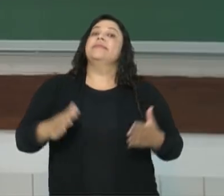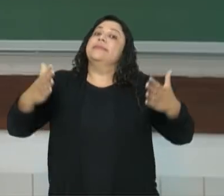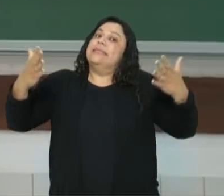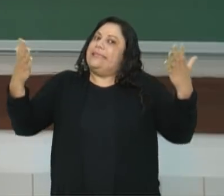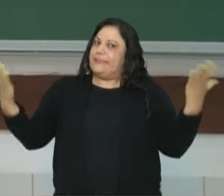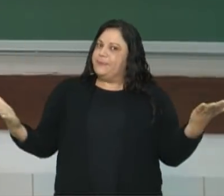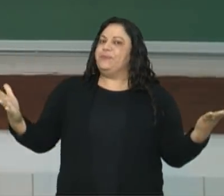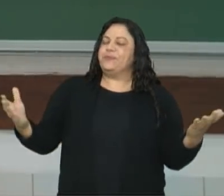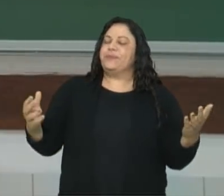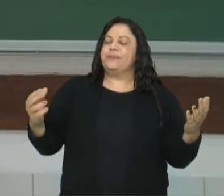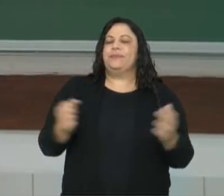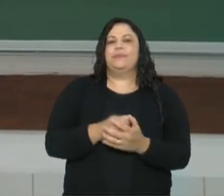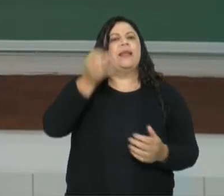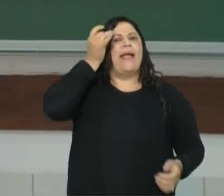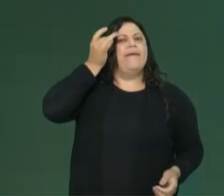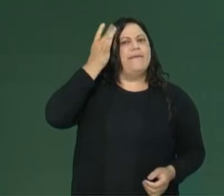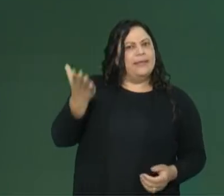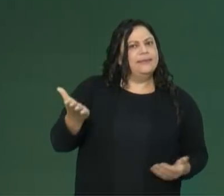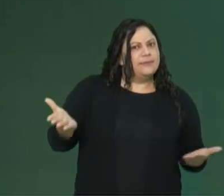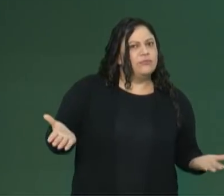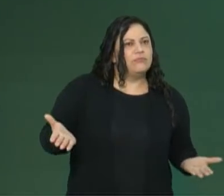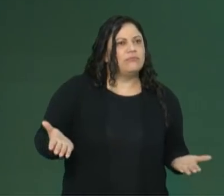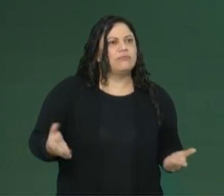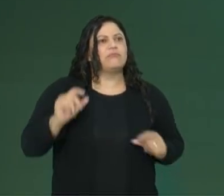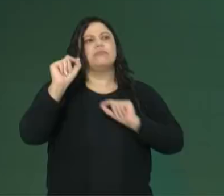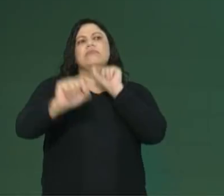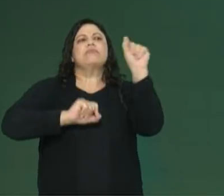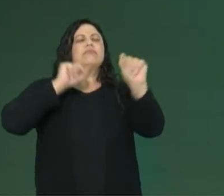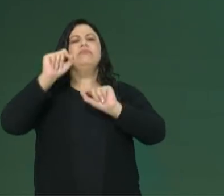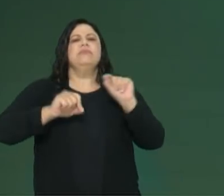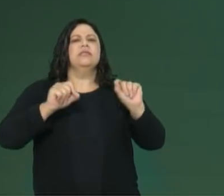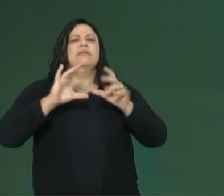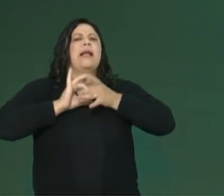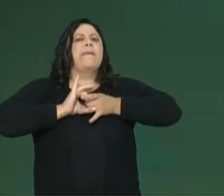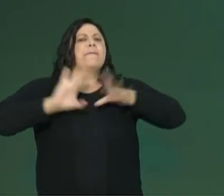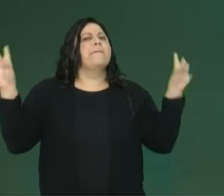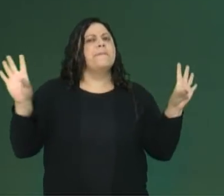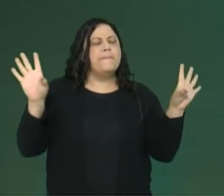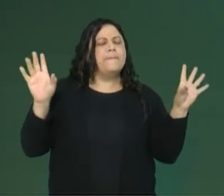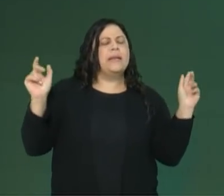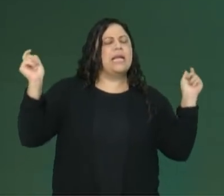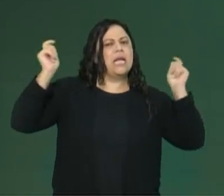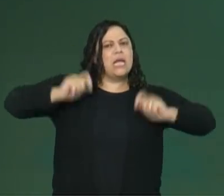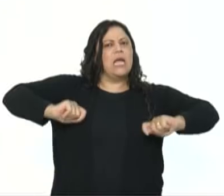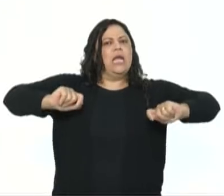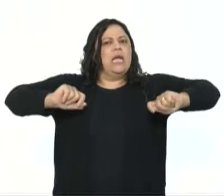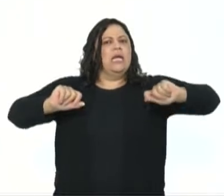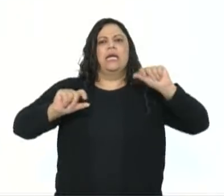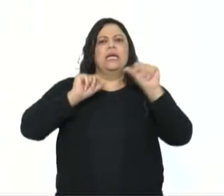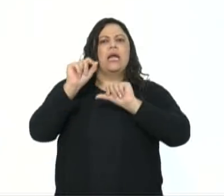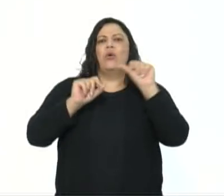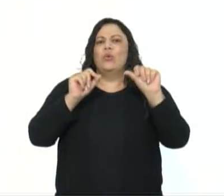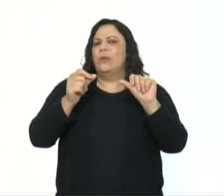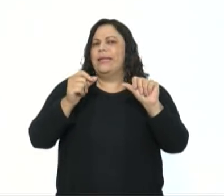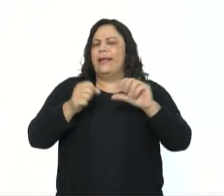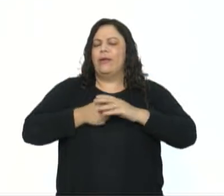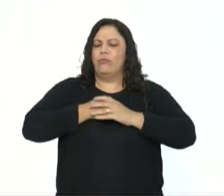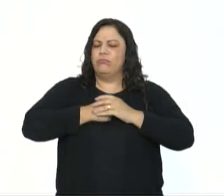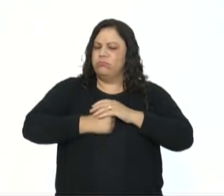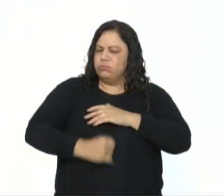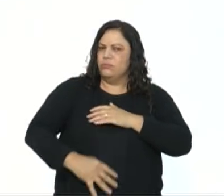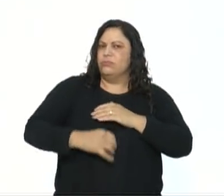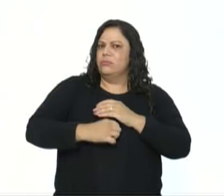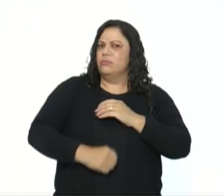Pessoal, simples, né? Qual o sistema que vai liberar os resíduos do metabolismo? O excretor. Então,